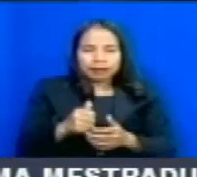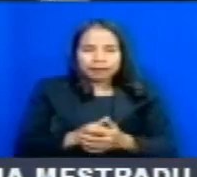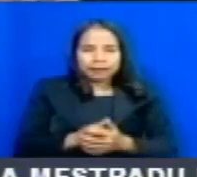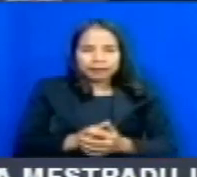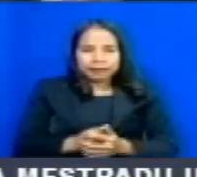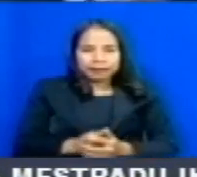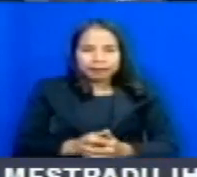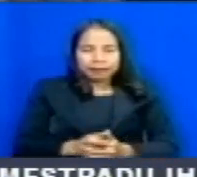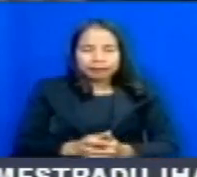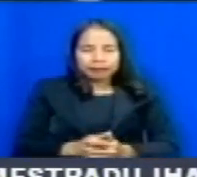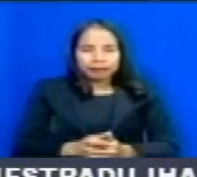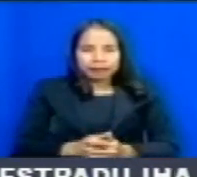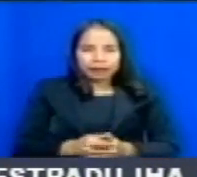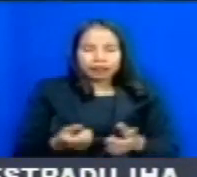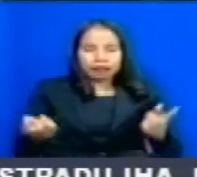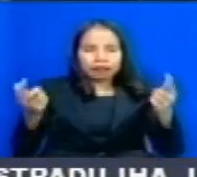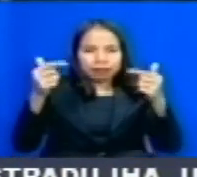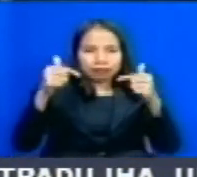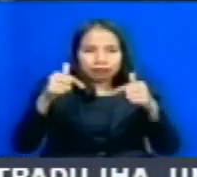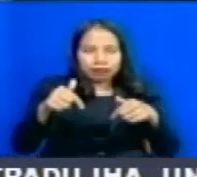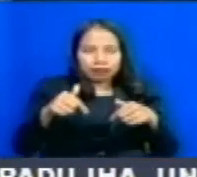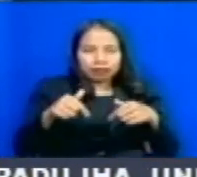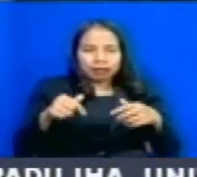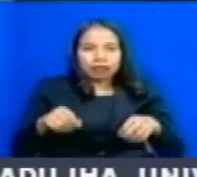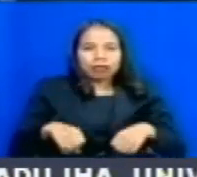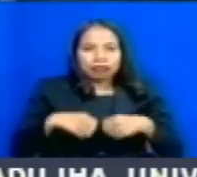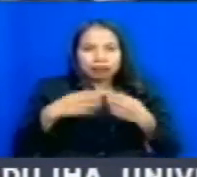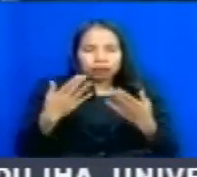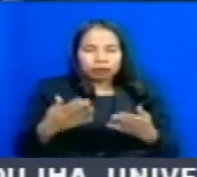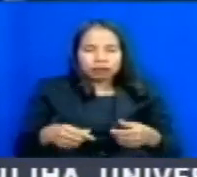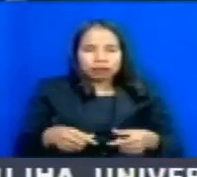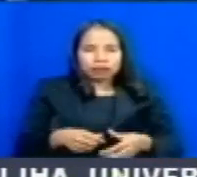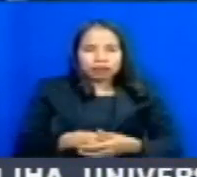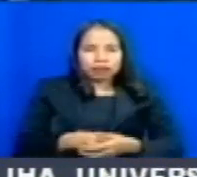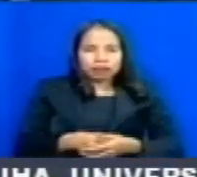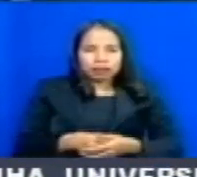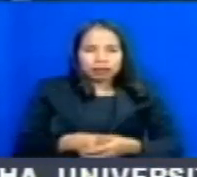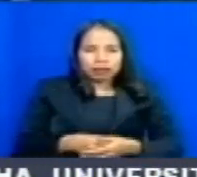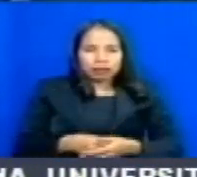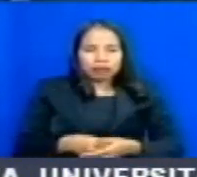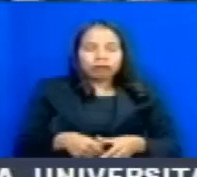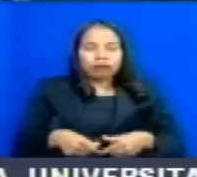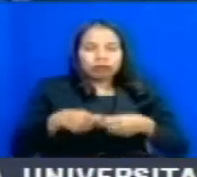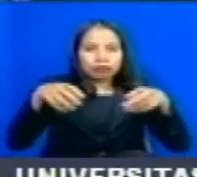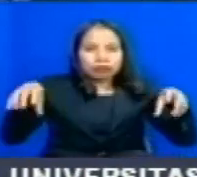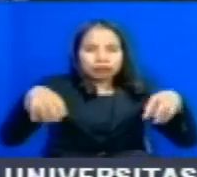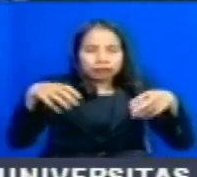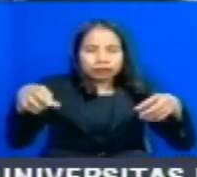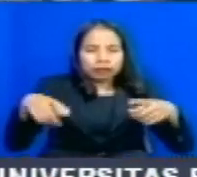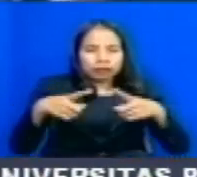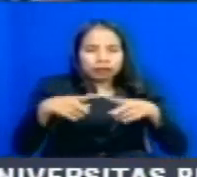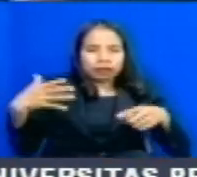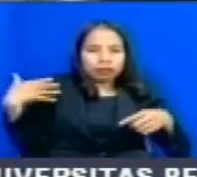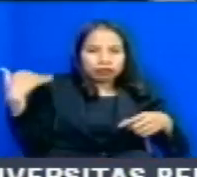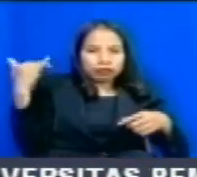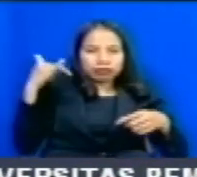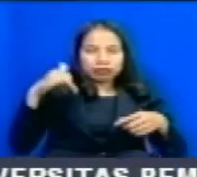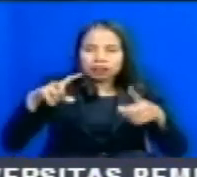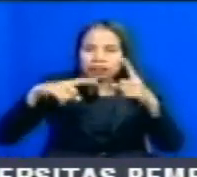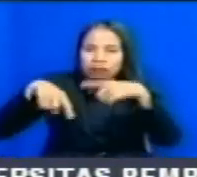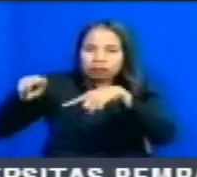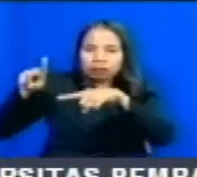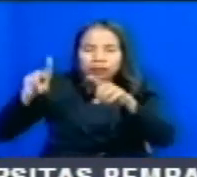Agency, nebe mai atu oensama que recruta itine ema, itine a jovem sira atuba serviço